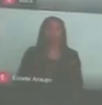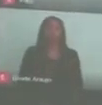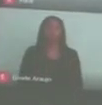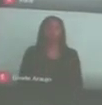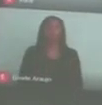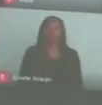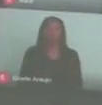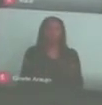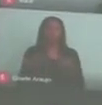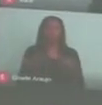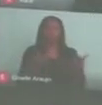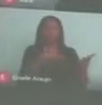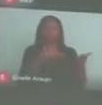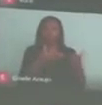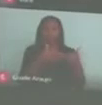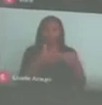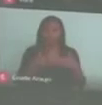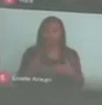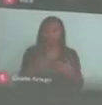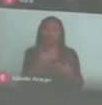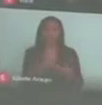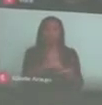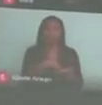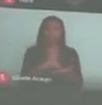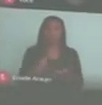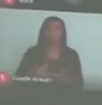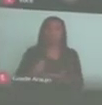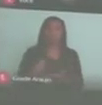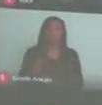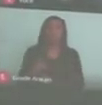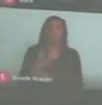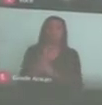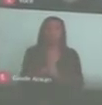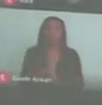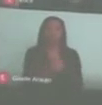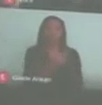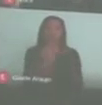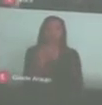secretário, o vereador Gustavo, para verificação do quórum, bem como a leitura do expediente.